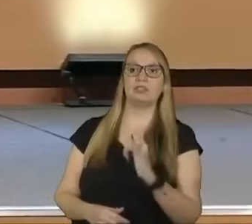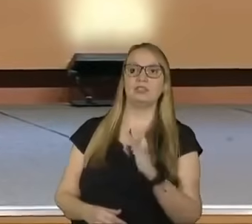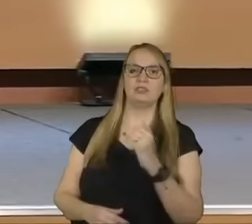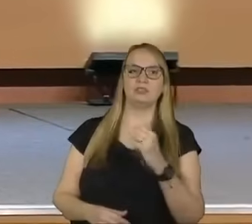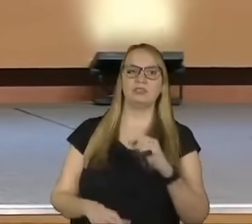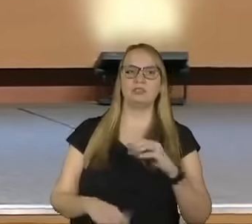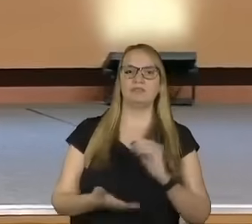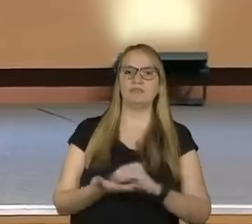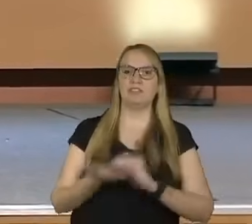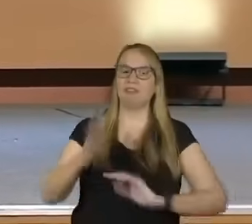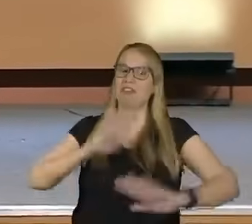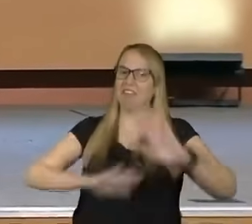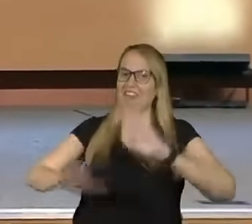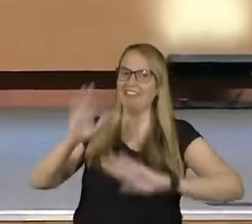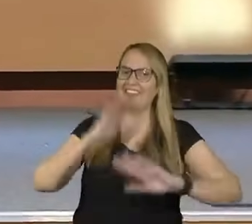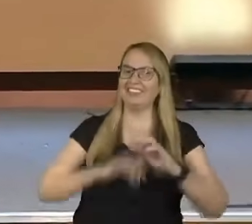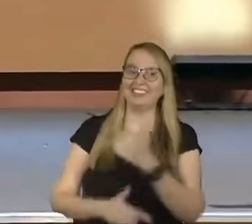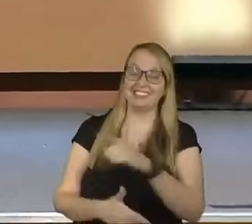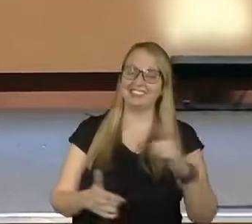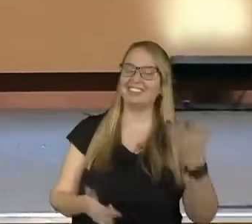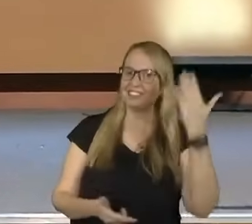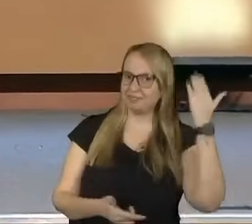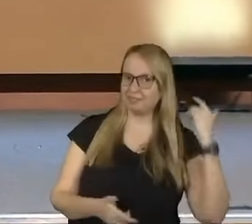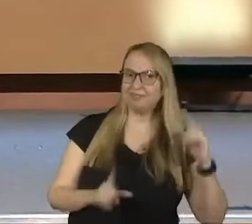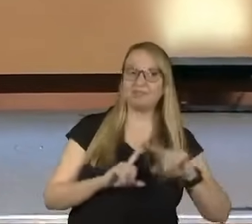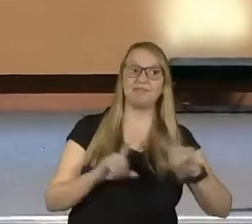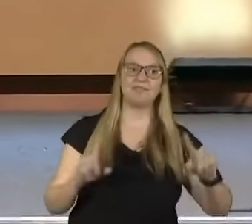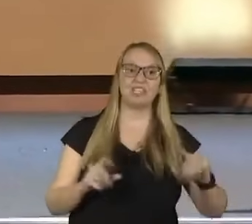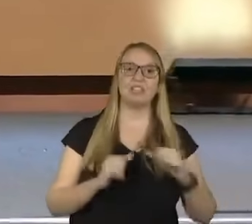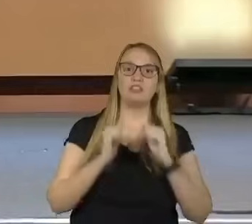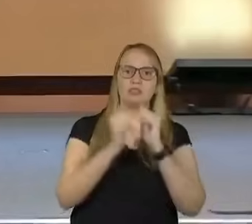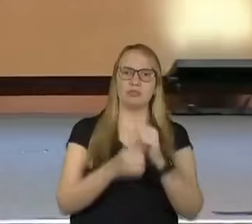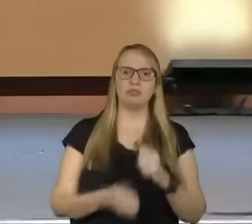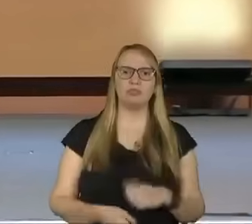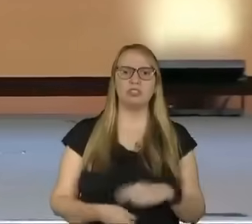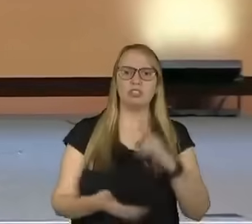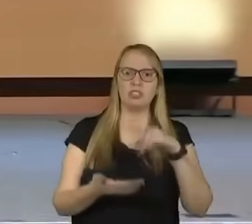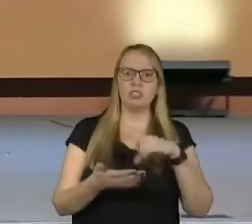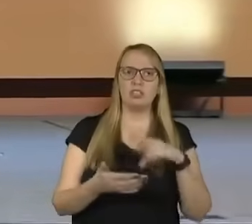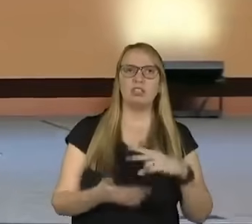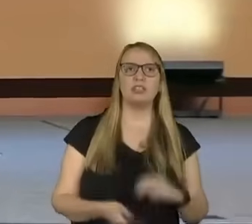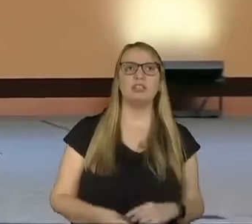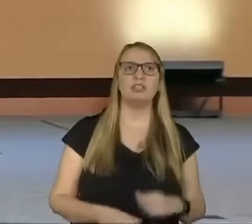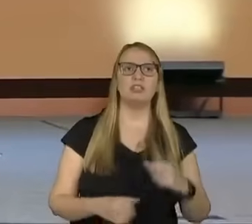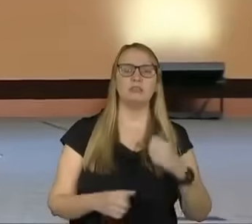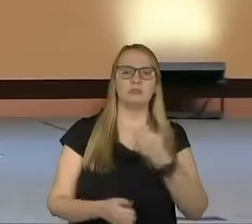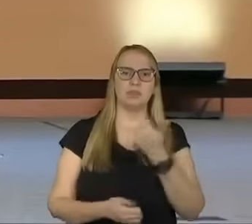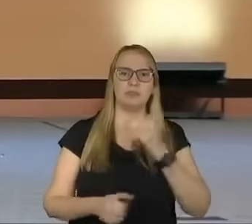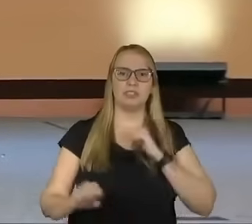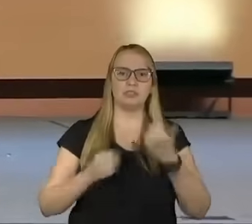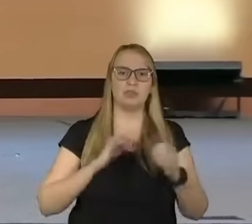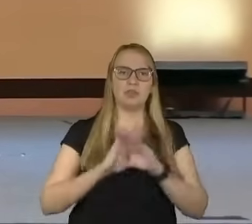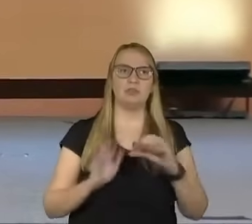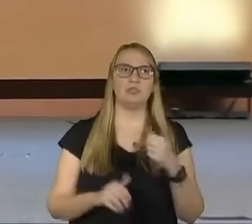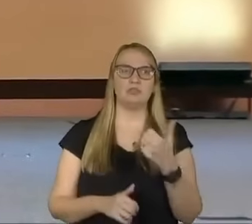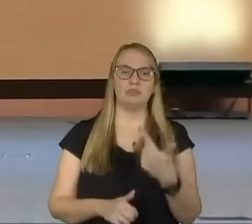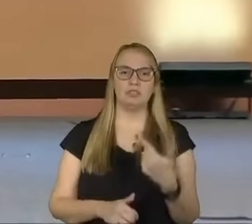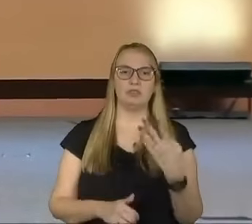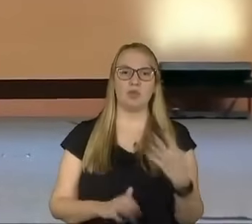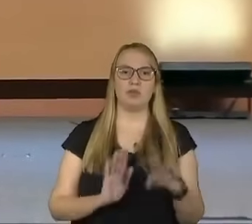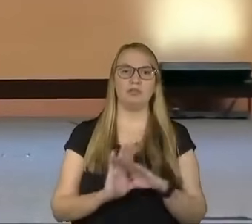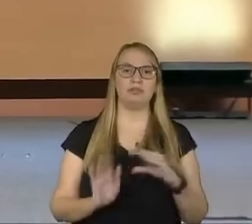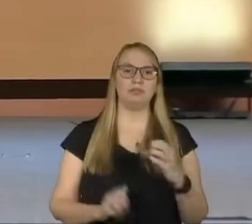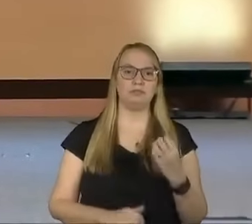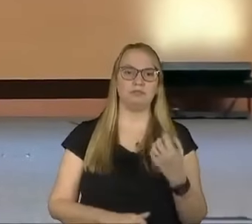na época Mas quem tava em volta de Davi Leia Primeiro Samuel o capítulo 20 Capítulo 24 e Capítulo 26